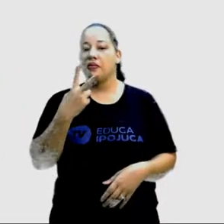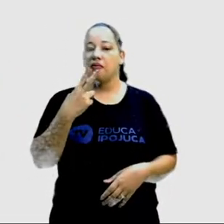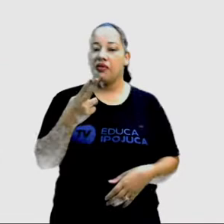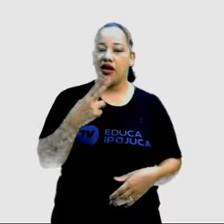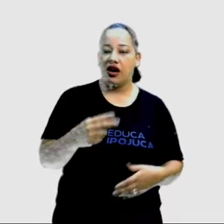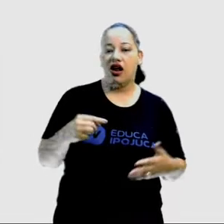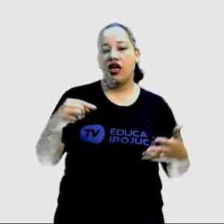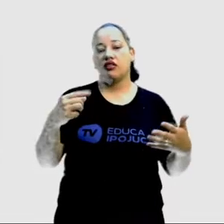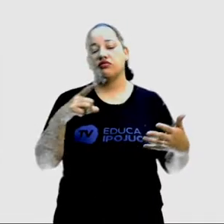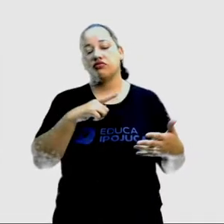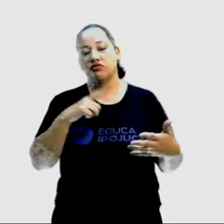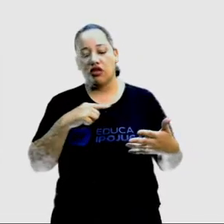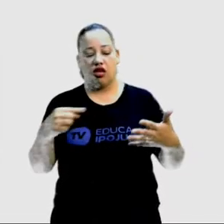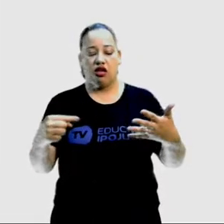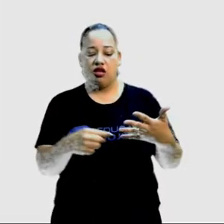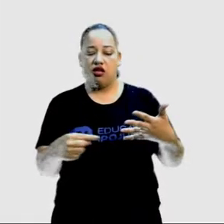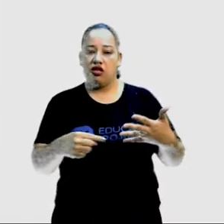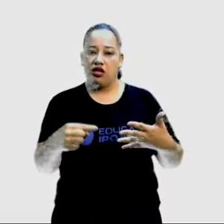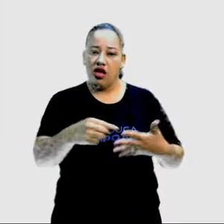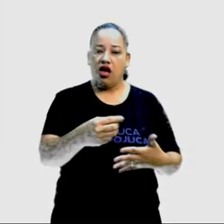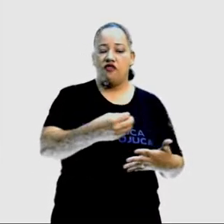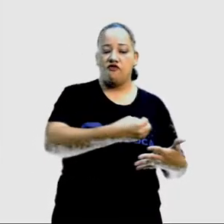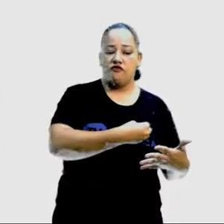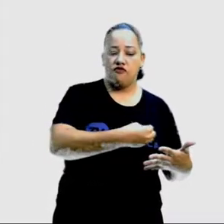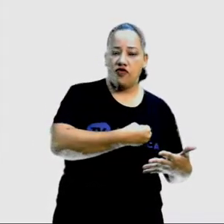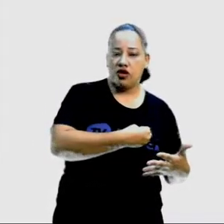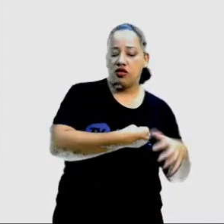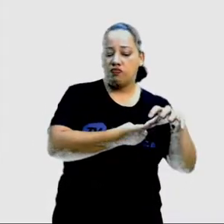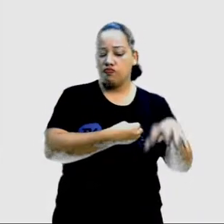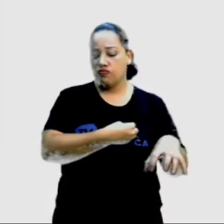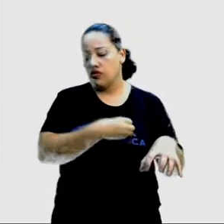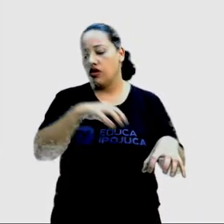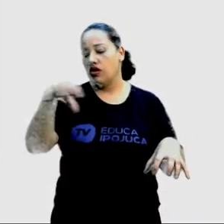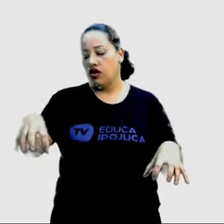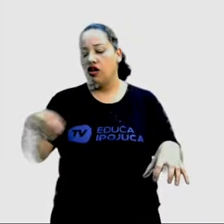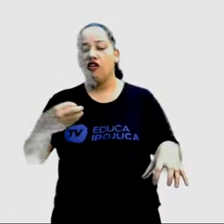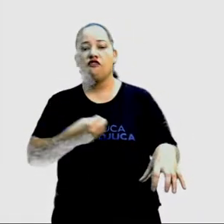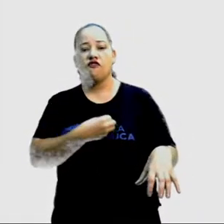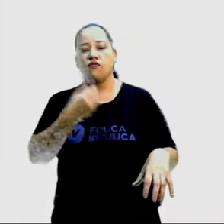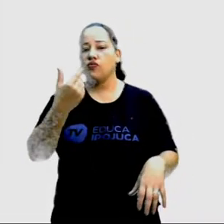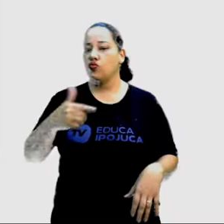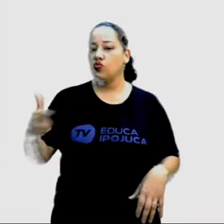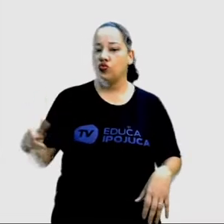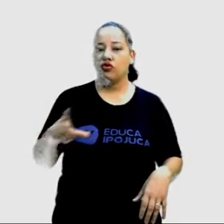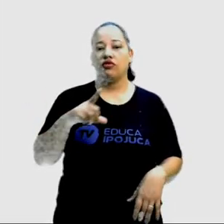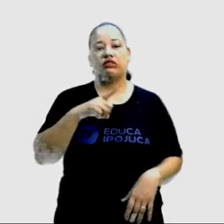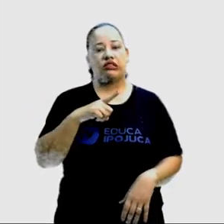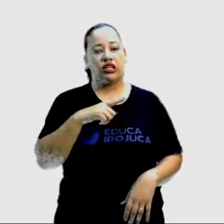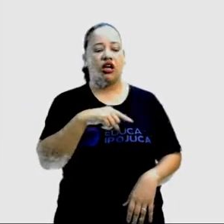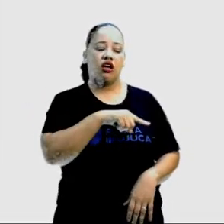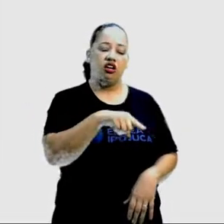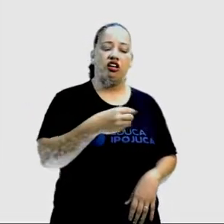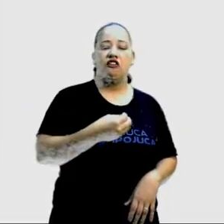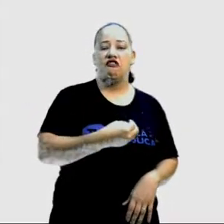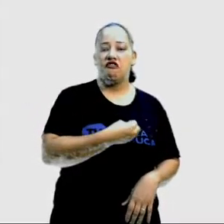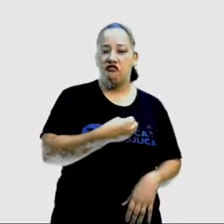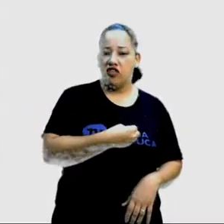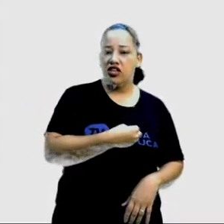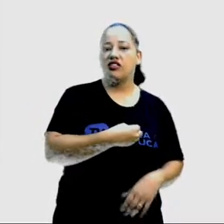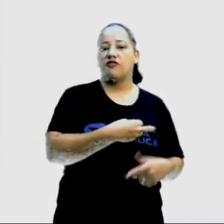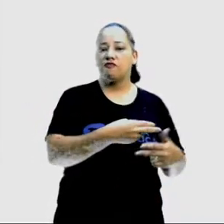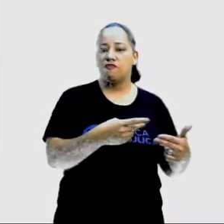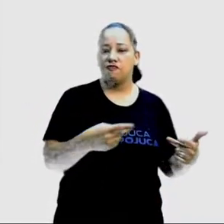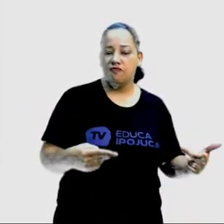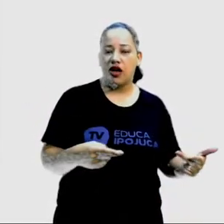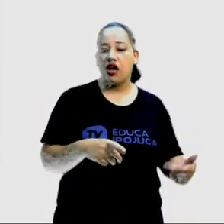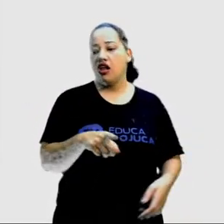que? Possui componentes bióticos e abióticos. Componentes que são seres vivos e seres sem vidas. Como é